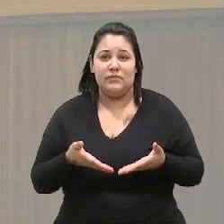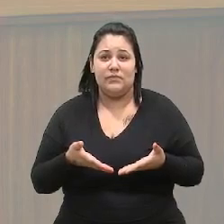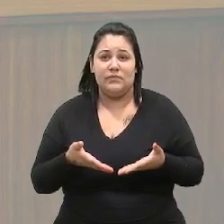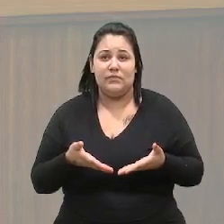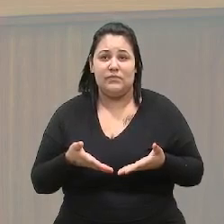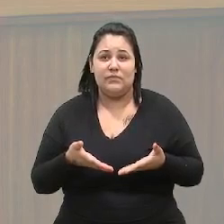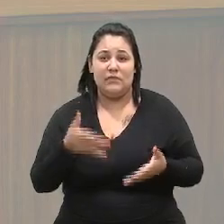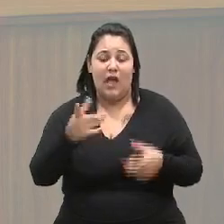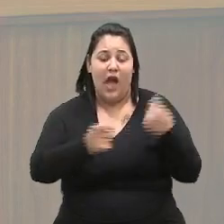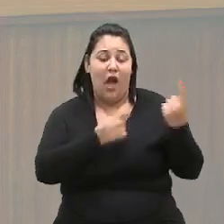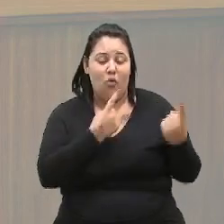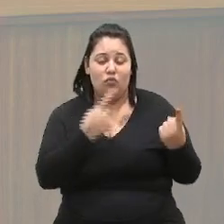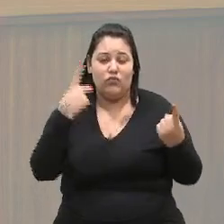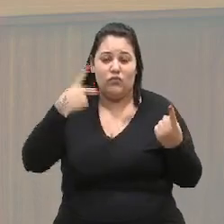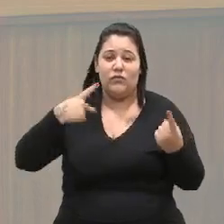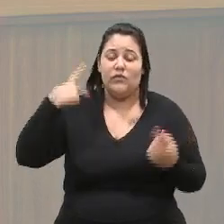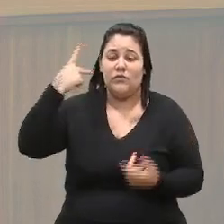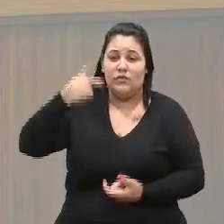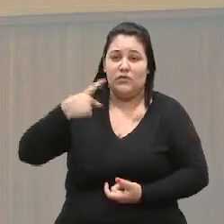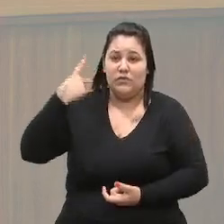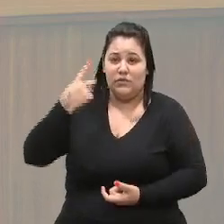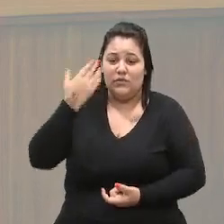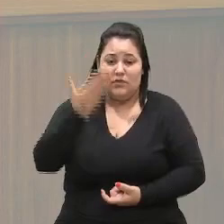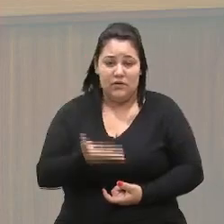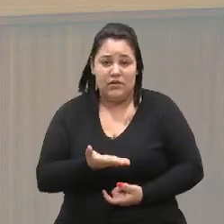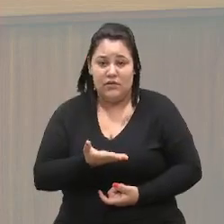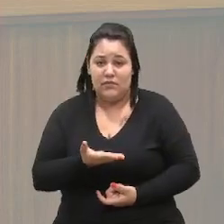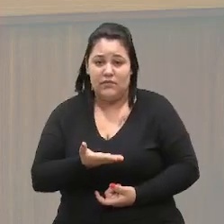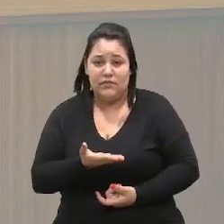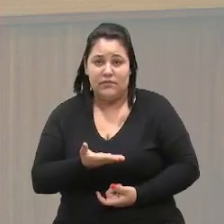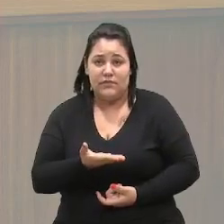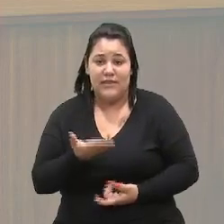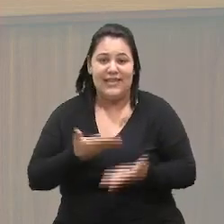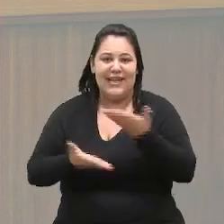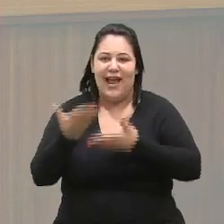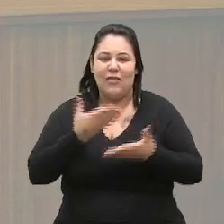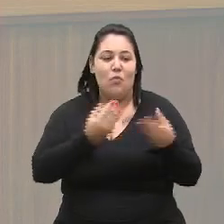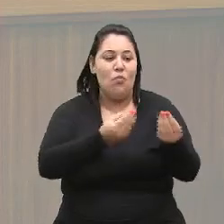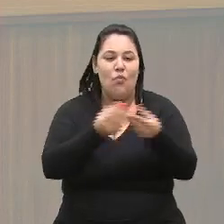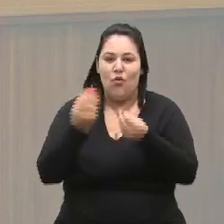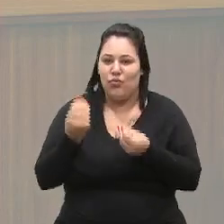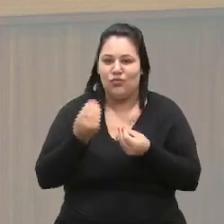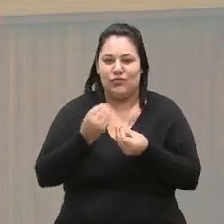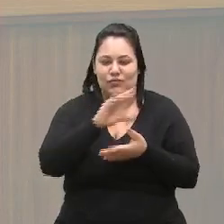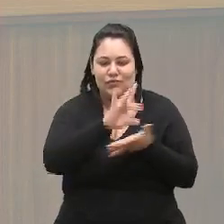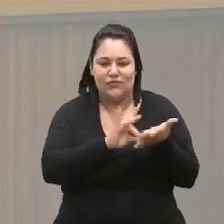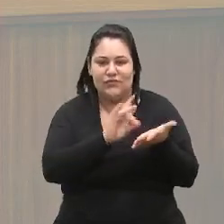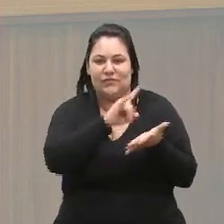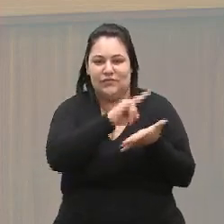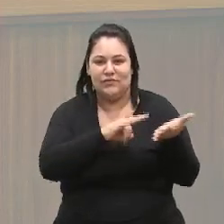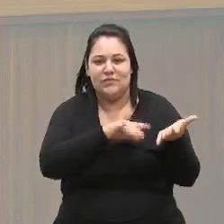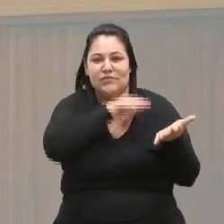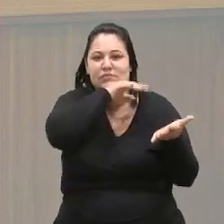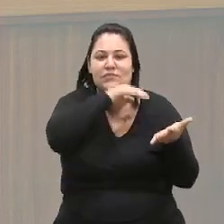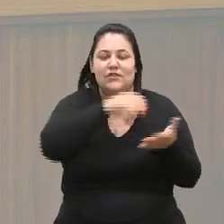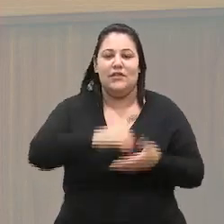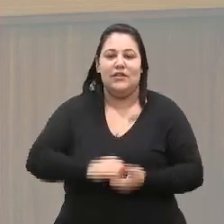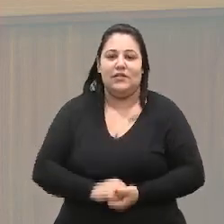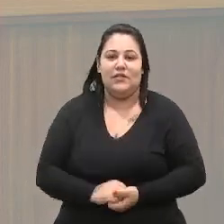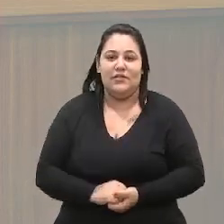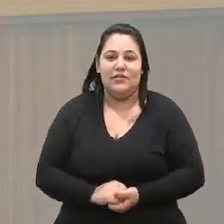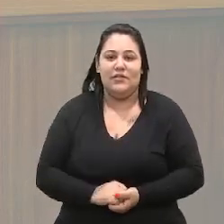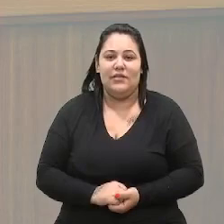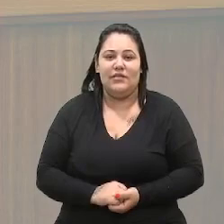vereadores dessa casa se debruçam e tratam muito sobre a questão da regularização fundiária. Mas a gente